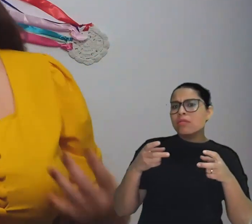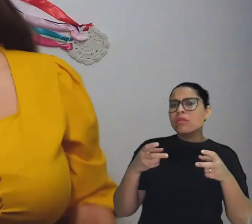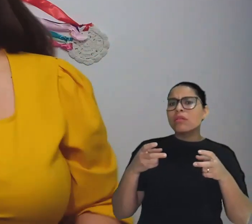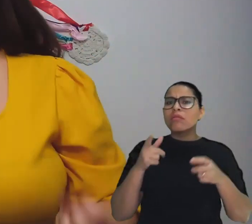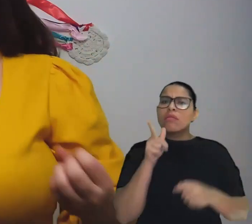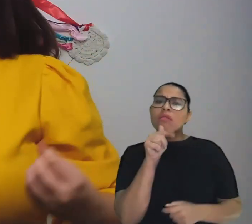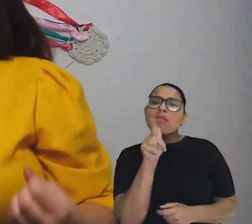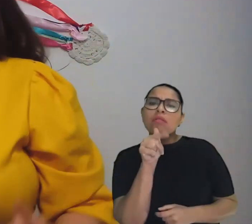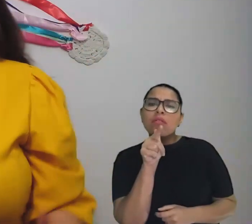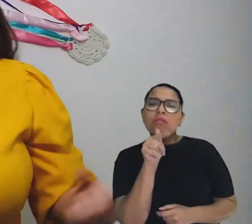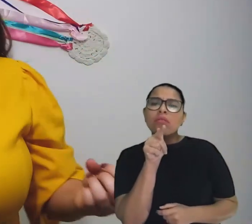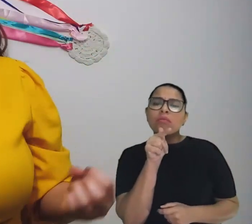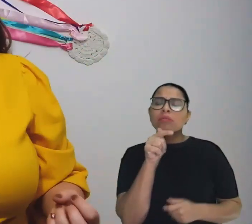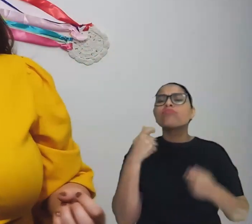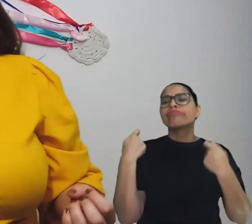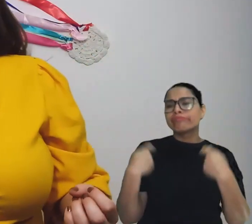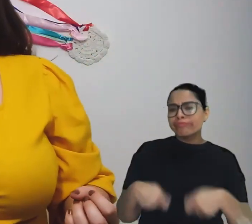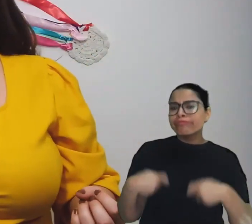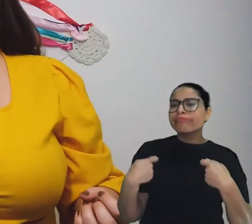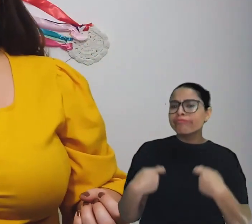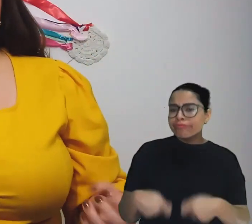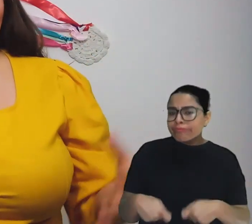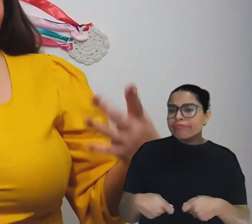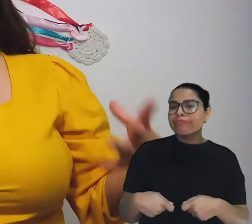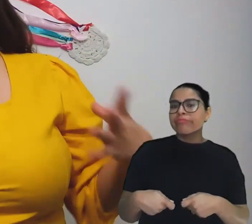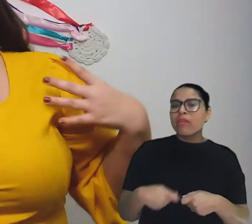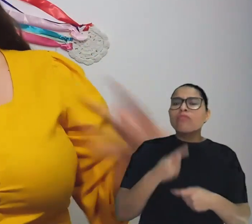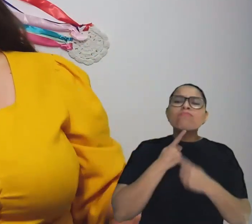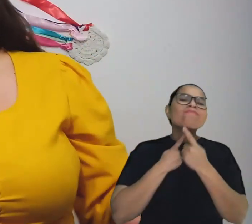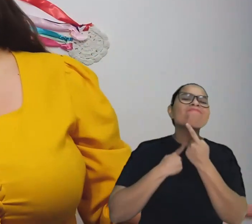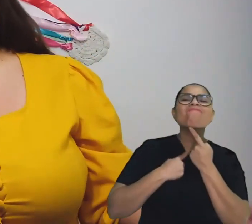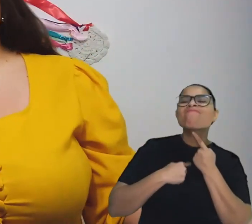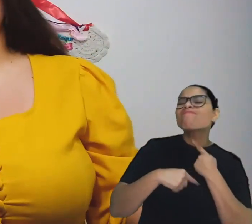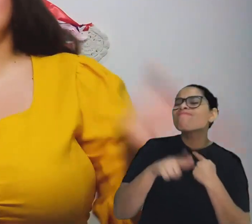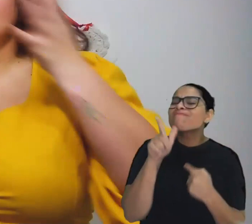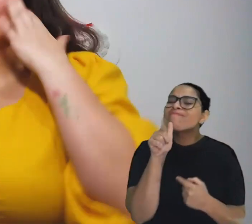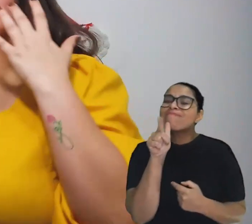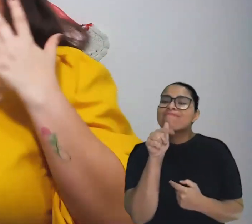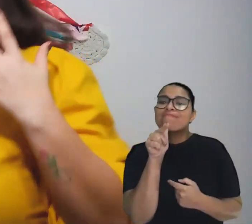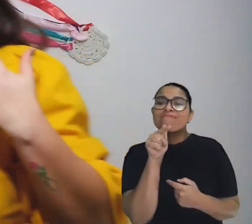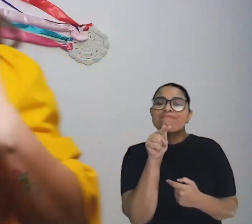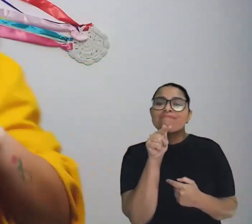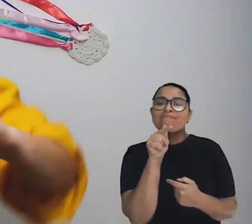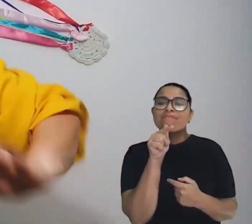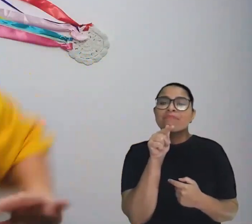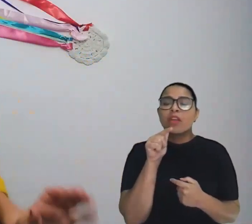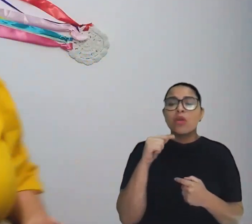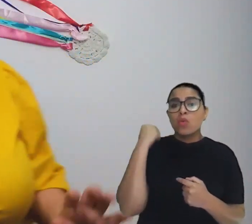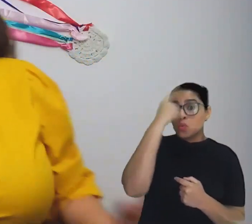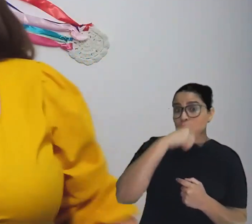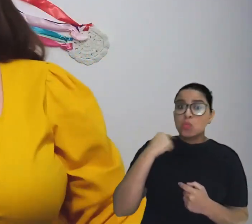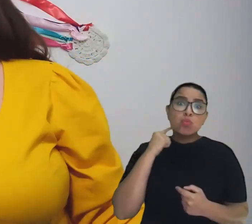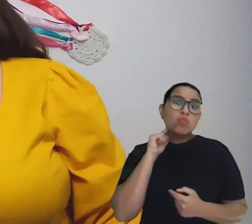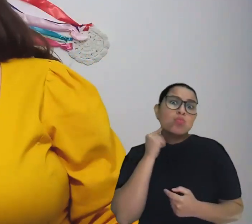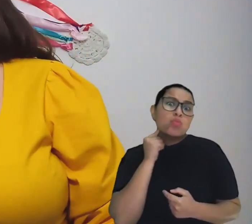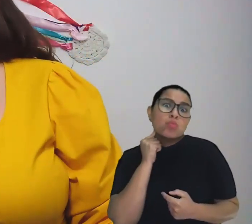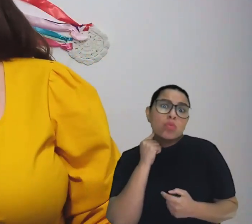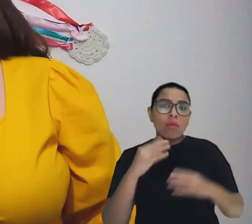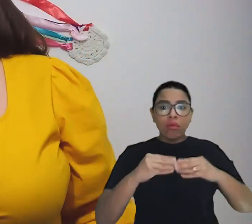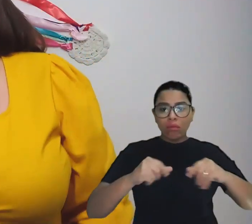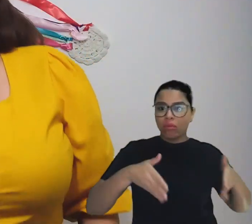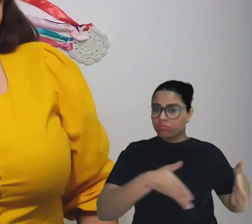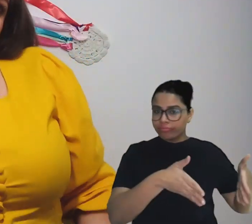eles precisavam de um pouco de água. Ela estava morrendo de sede, o rosto todo sujo da terra da